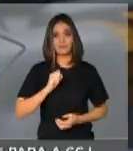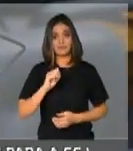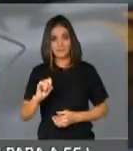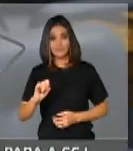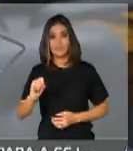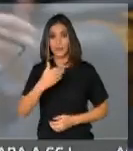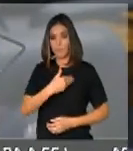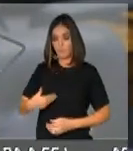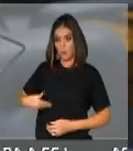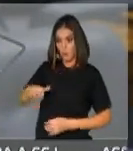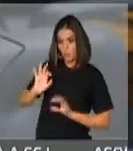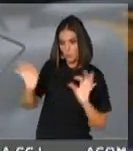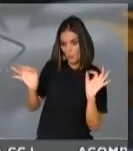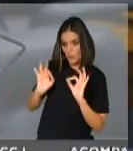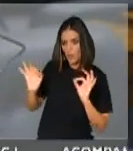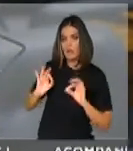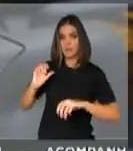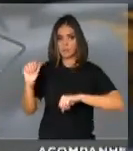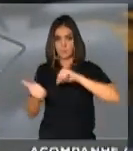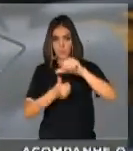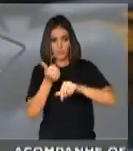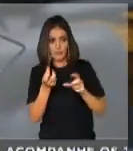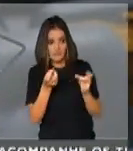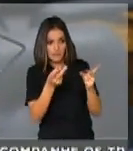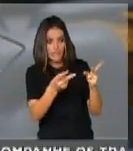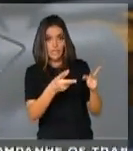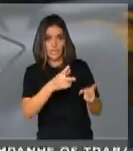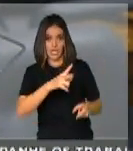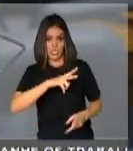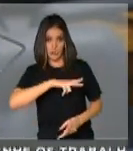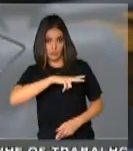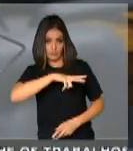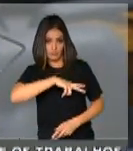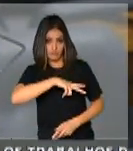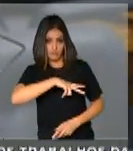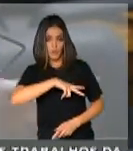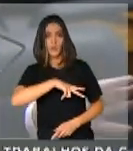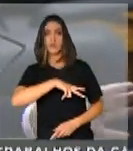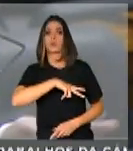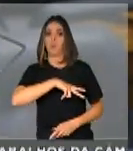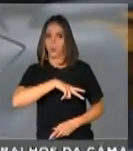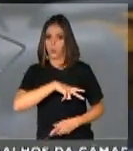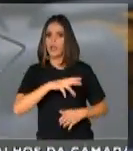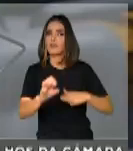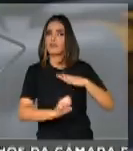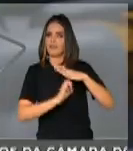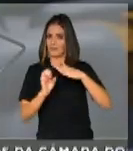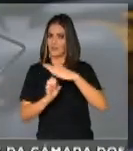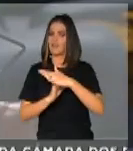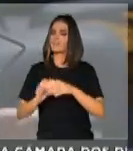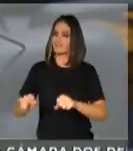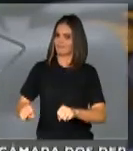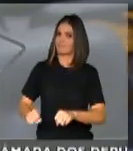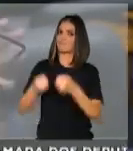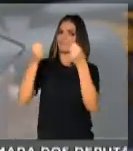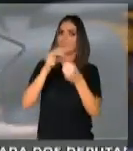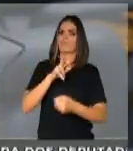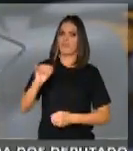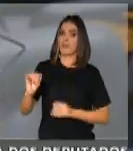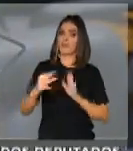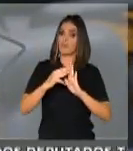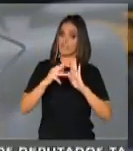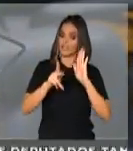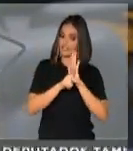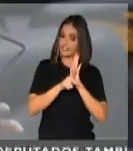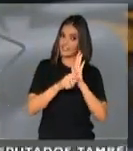entregue, na hora que os municípios que dão lucro foram entregues a essas empresas, as companhias vão quebrar. Essa medida provisória, ela